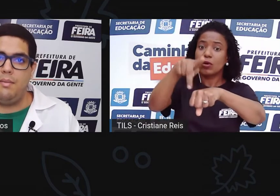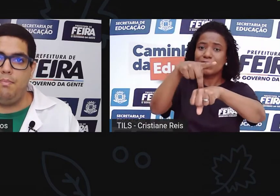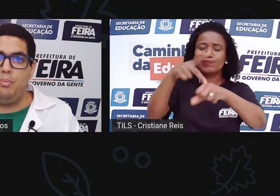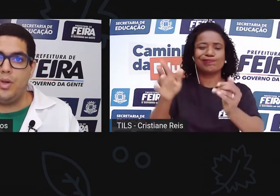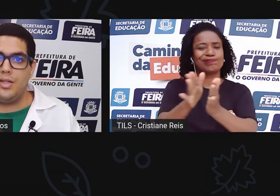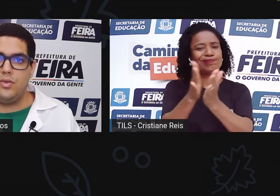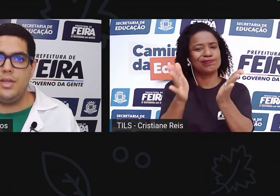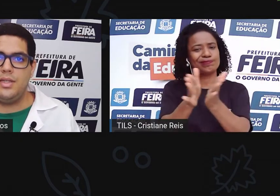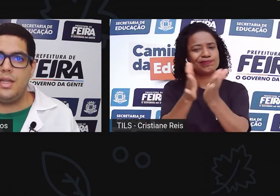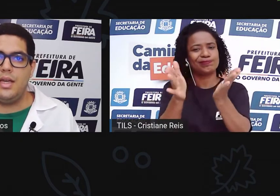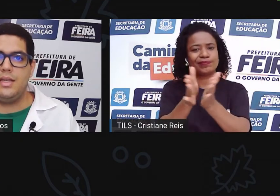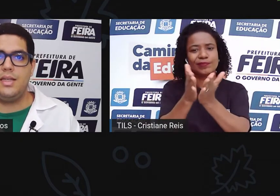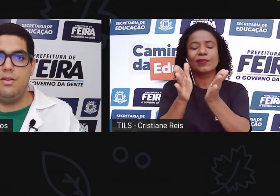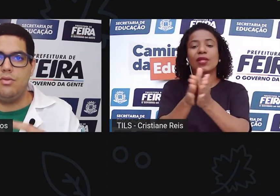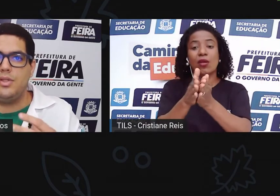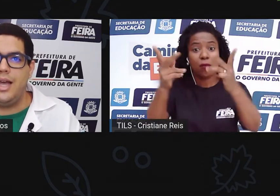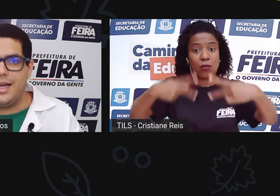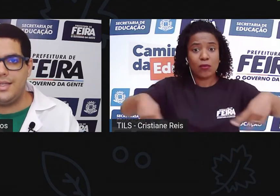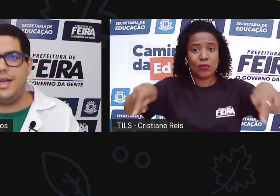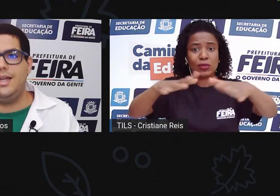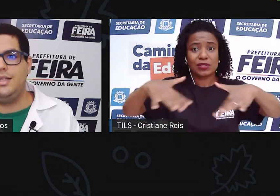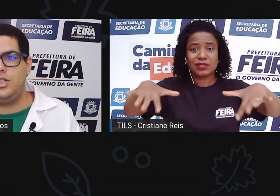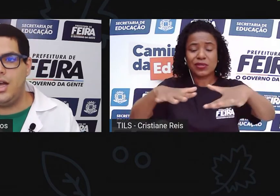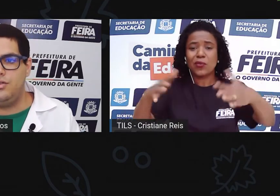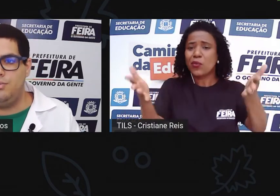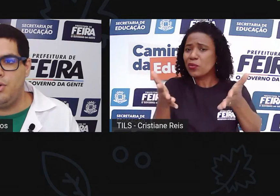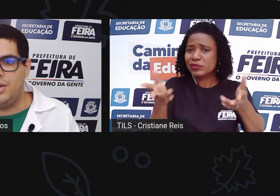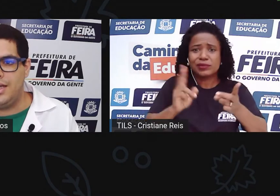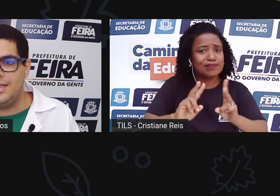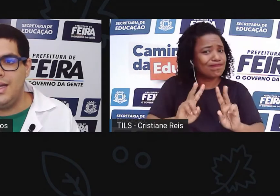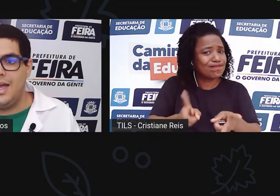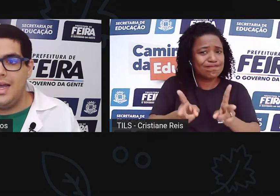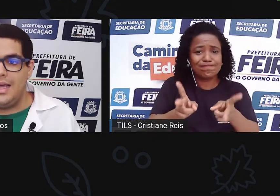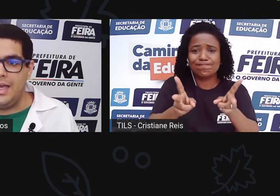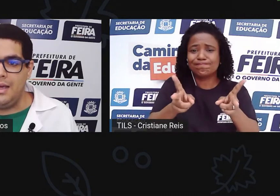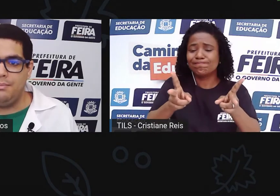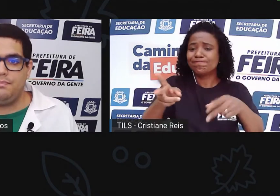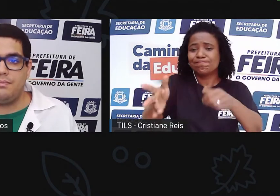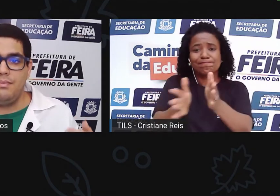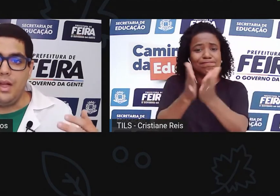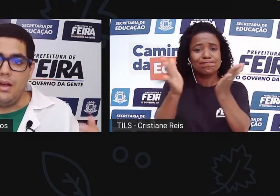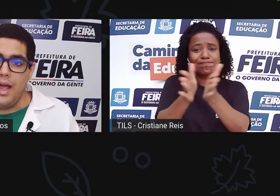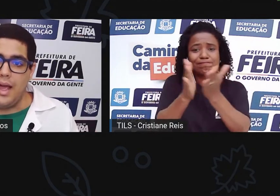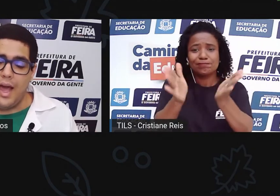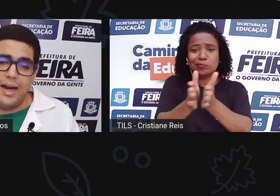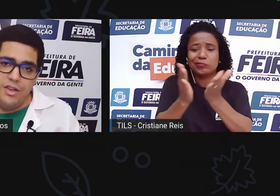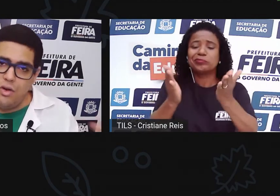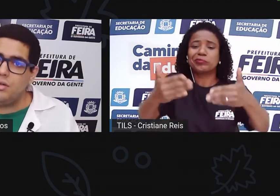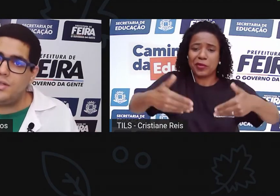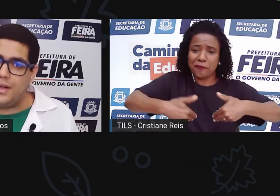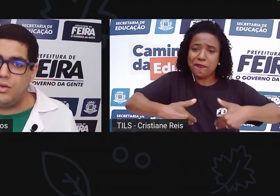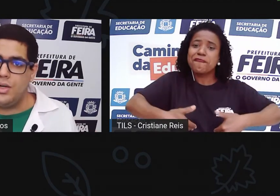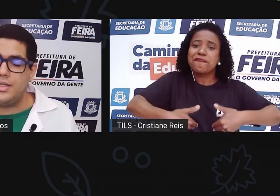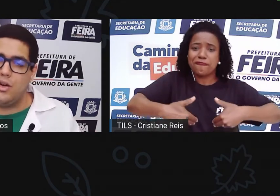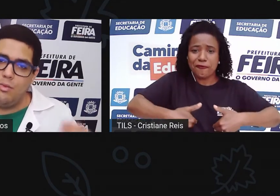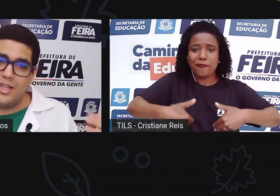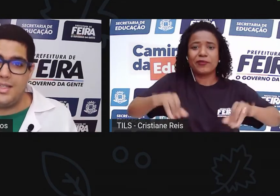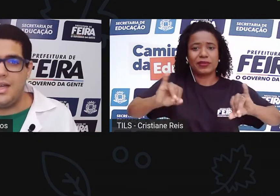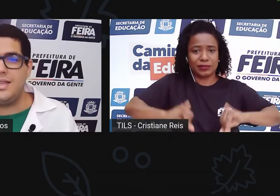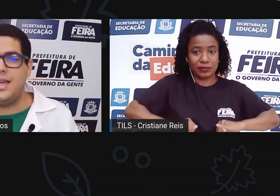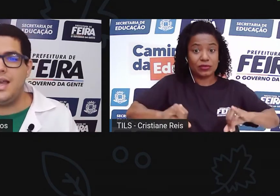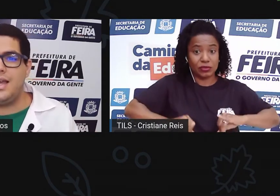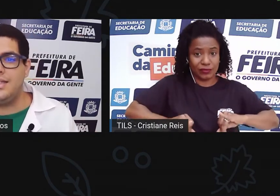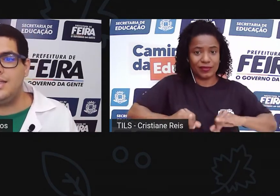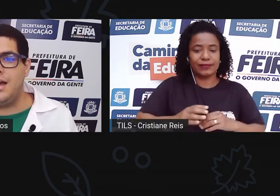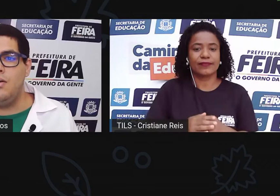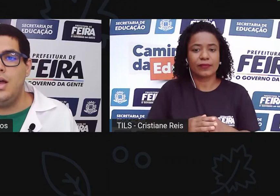Você tem populações inteiras que não conseguem sair desse estágio de pobreza e, além de outros fatores, né, como eu já